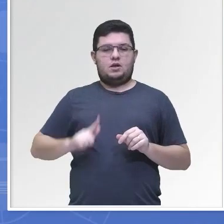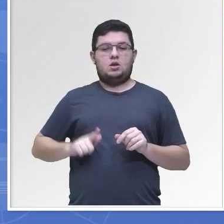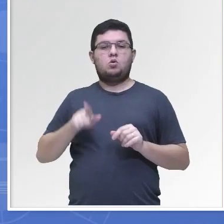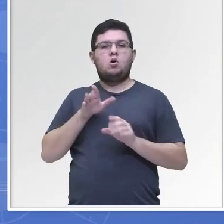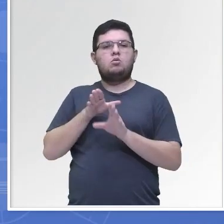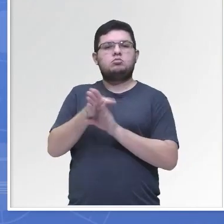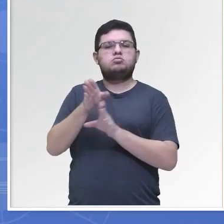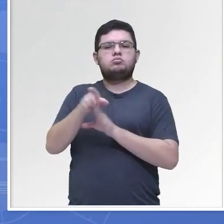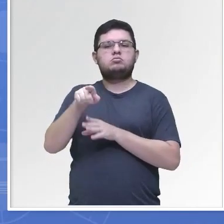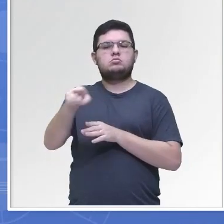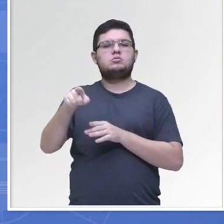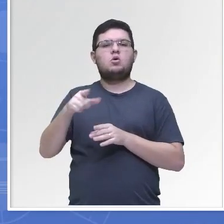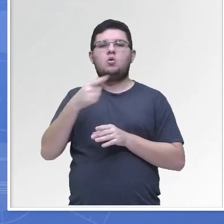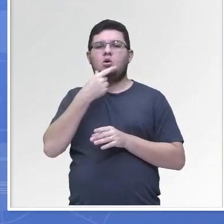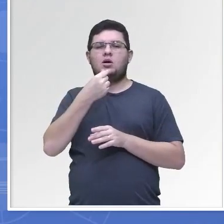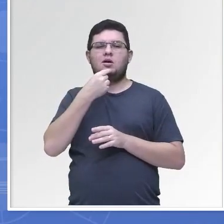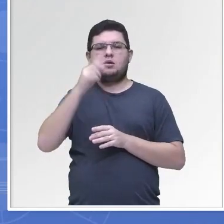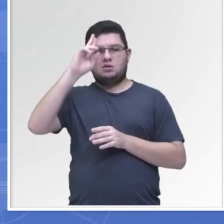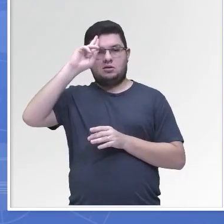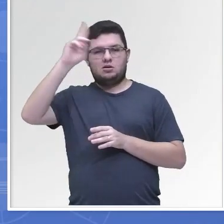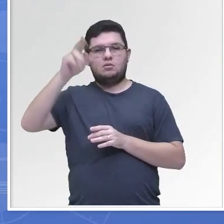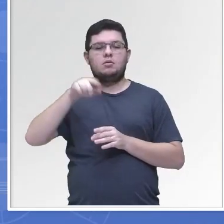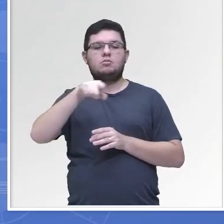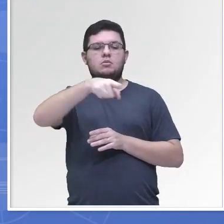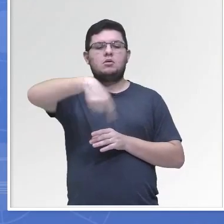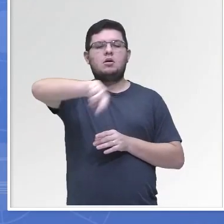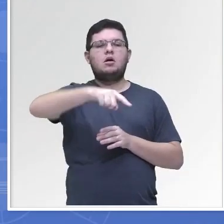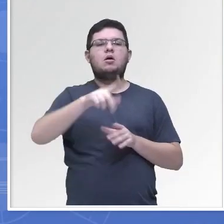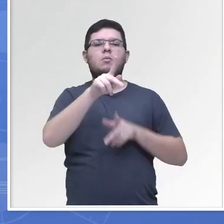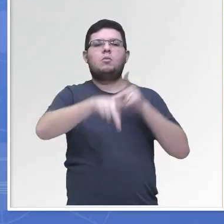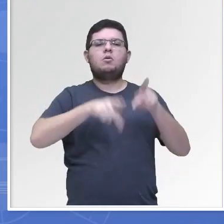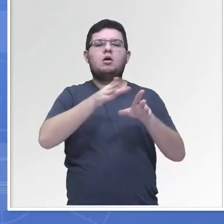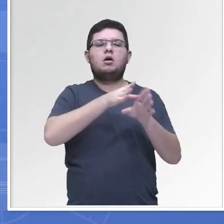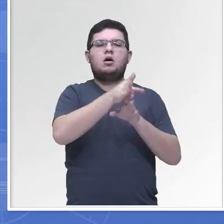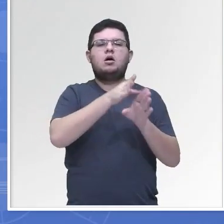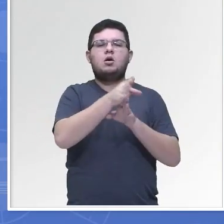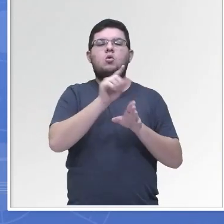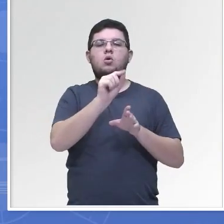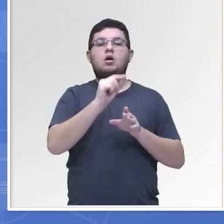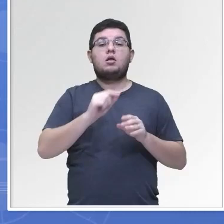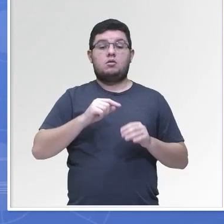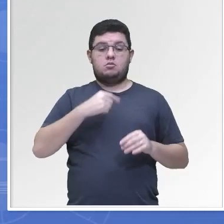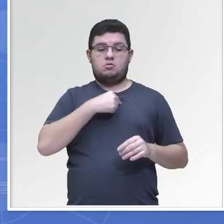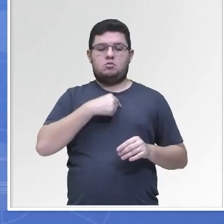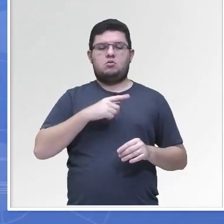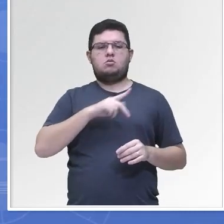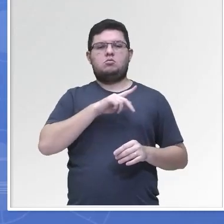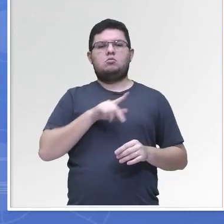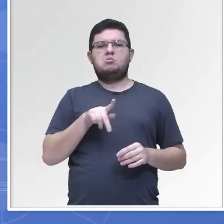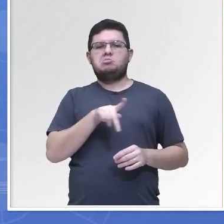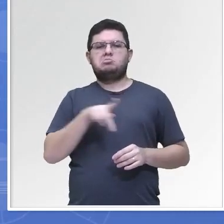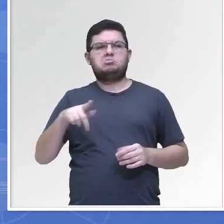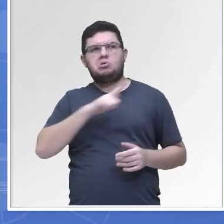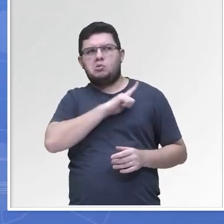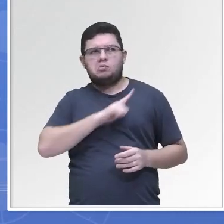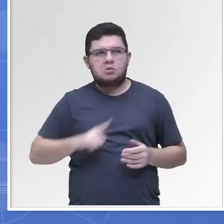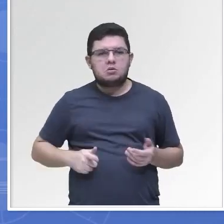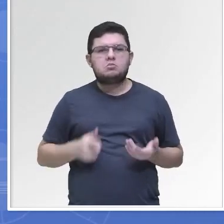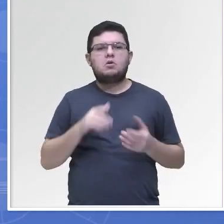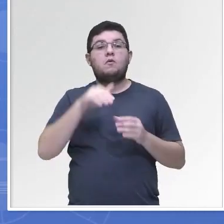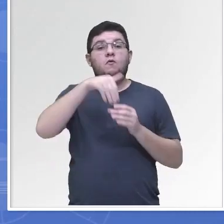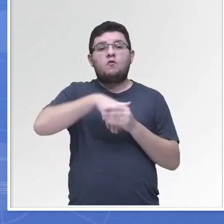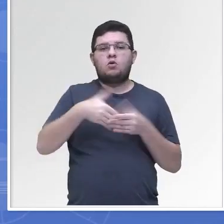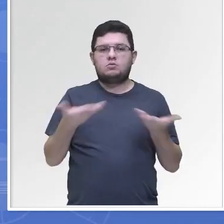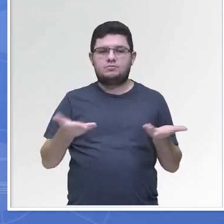manter aquele grupo no poder, na presidência. Tá bom? Então até aí tudo bem? Então, gente, olha só, deixa eu só ver o que nós temos